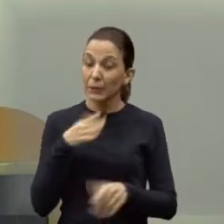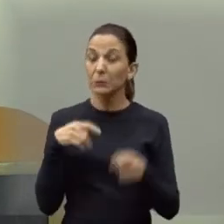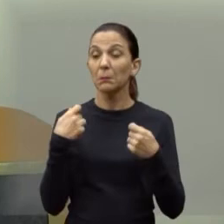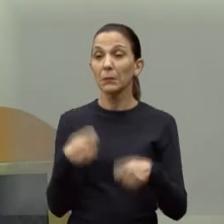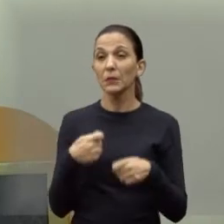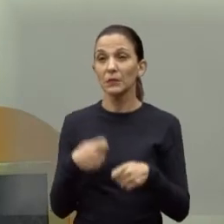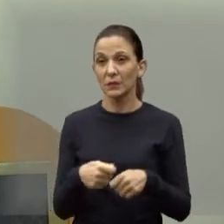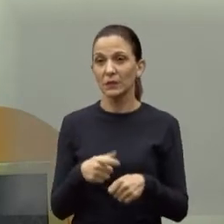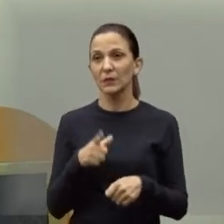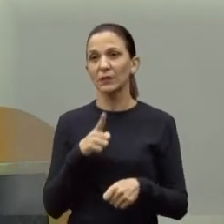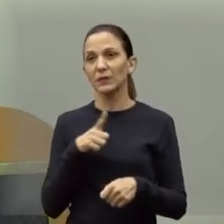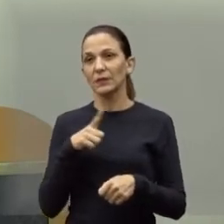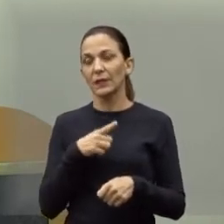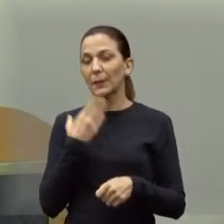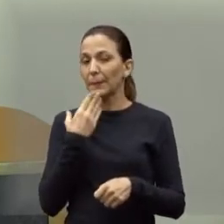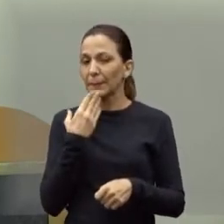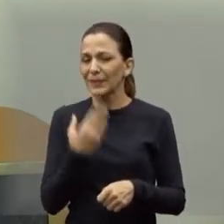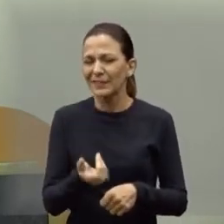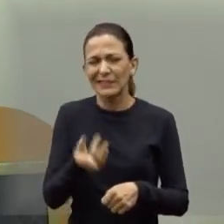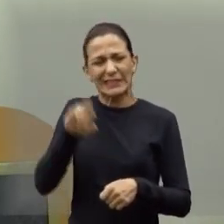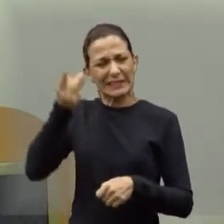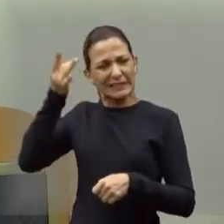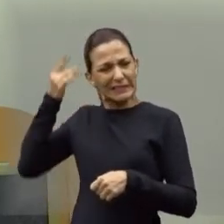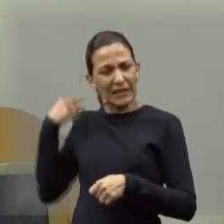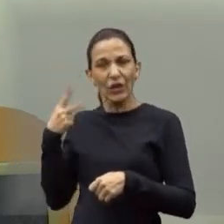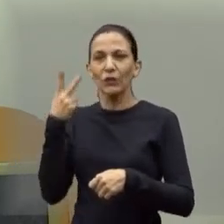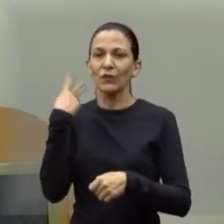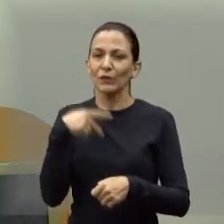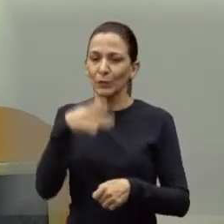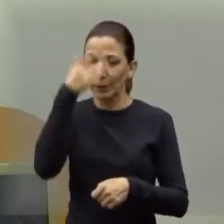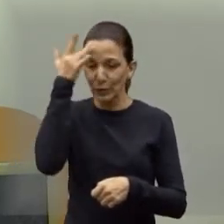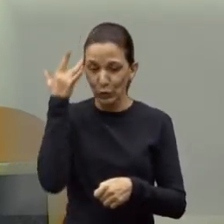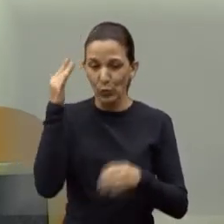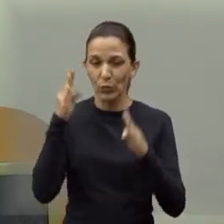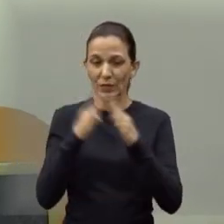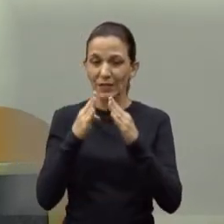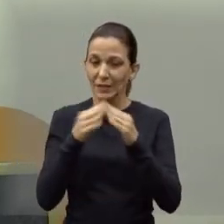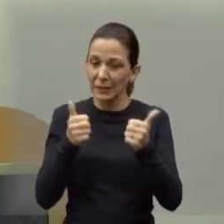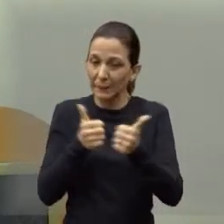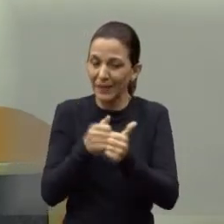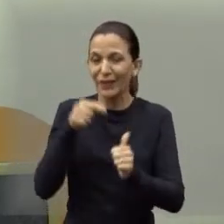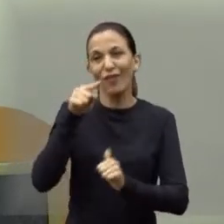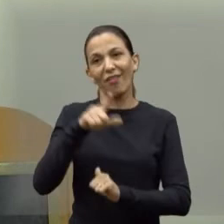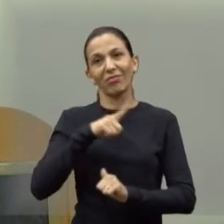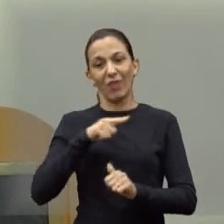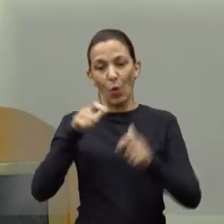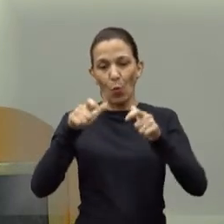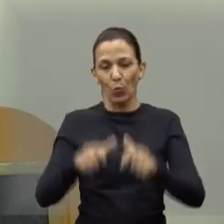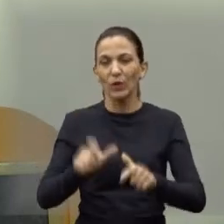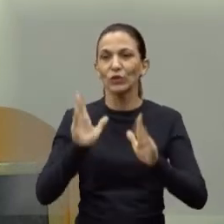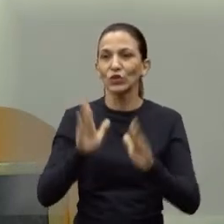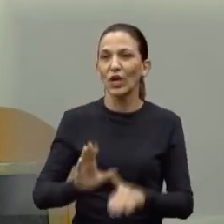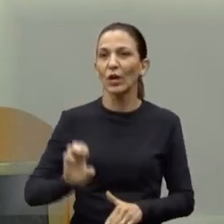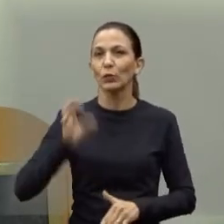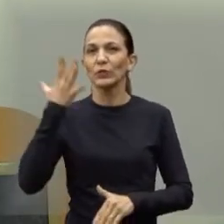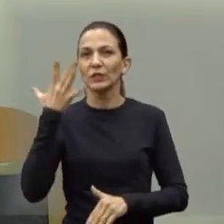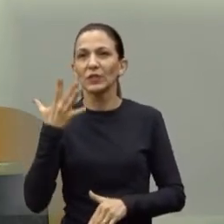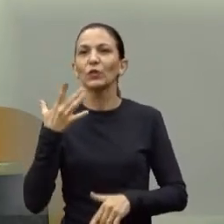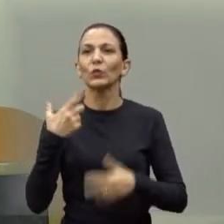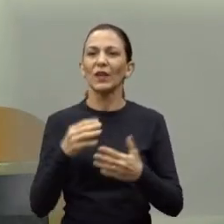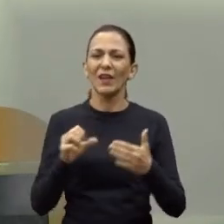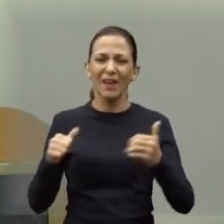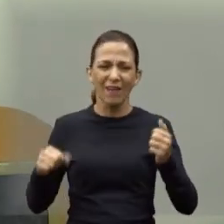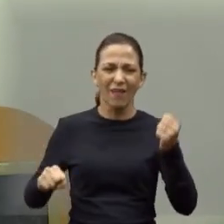necessário e trata-se de uma reivindicação antiga de vereadores e moradores de Araraquara, visto que nesse local já ocorreram